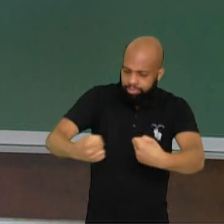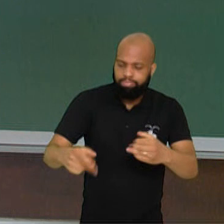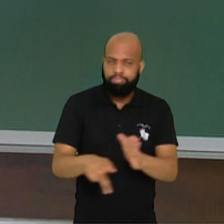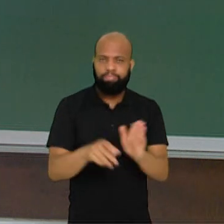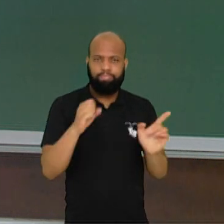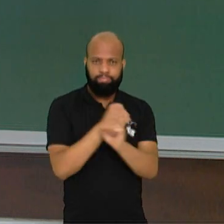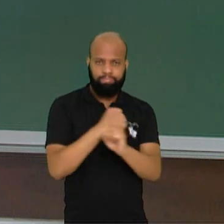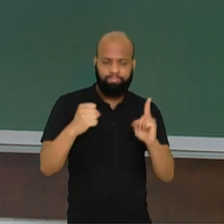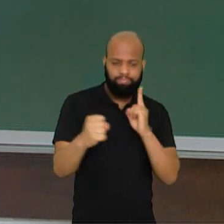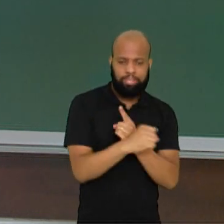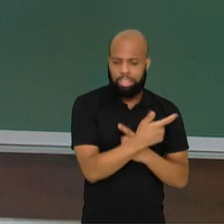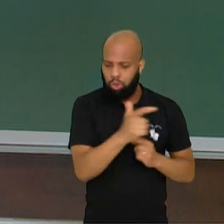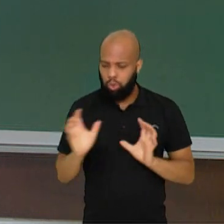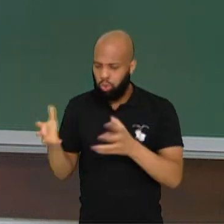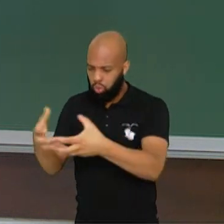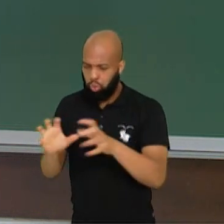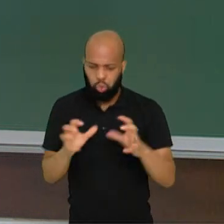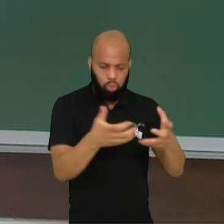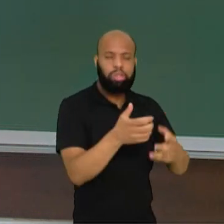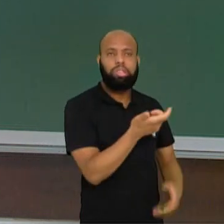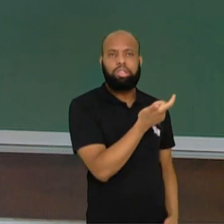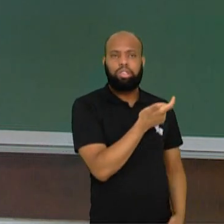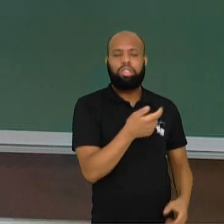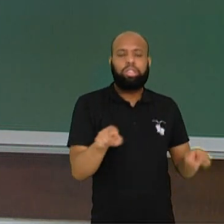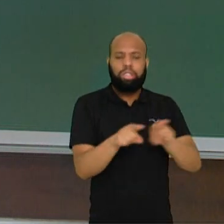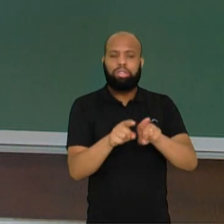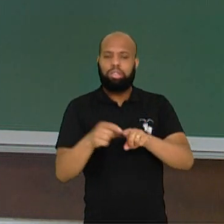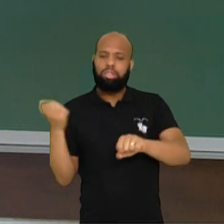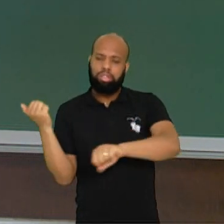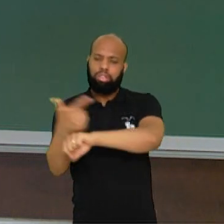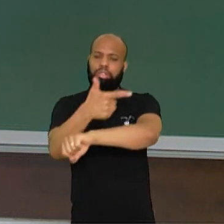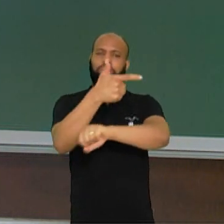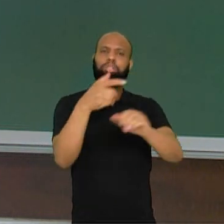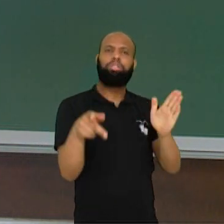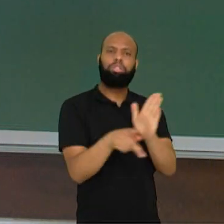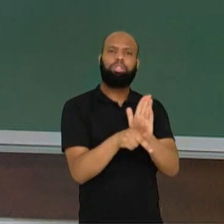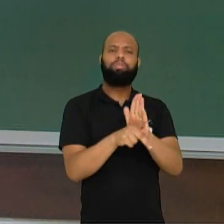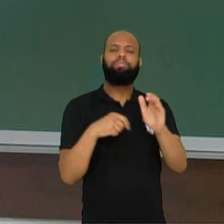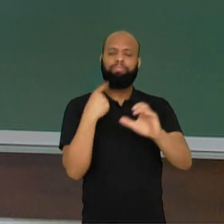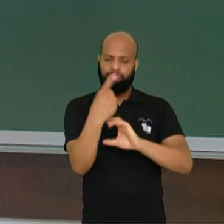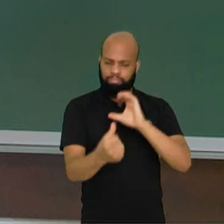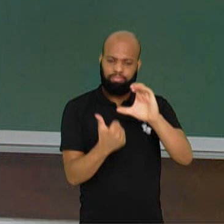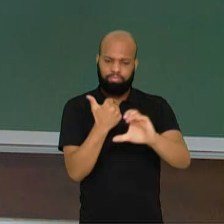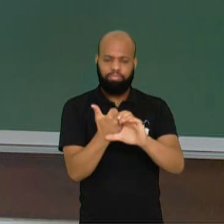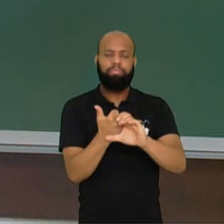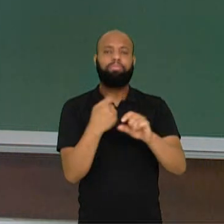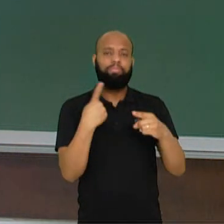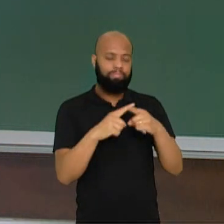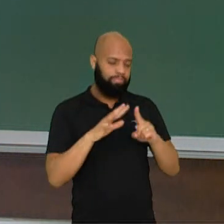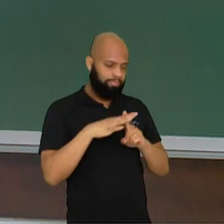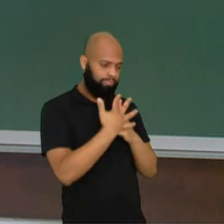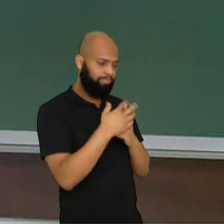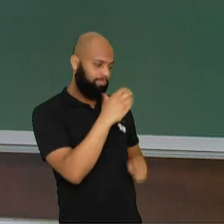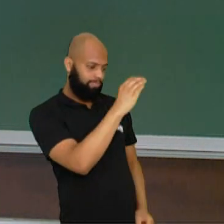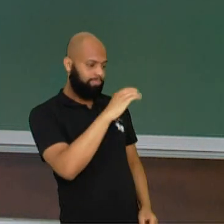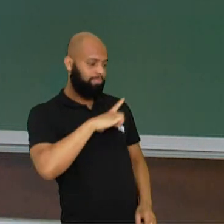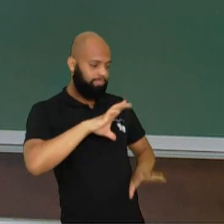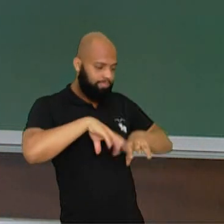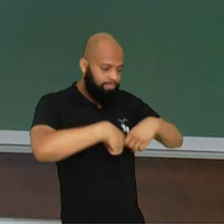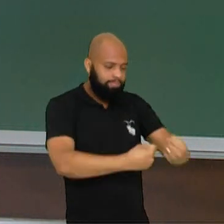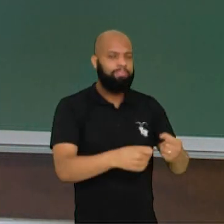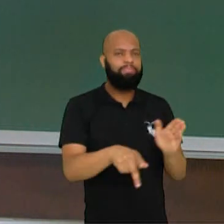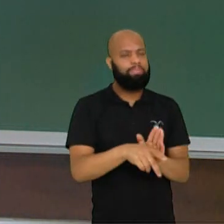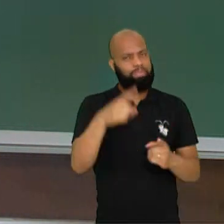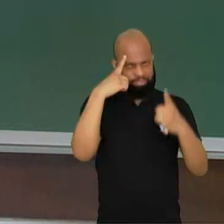uma sociedade sem classes e a superação do capitalismo. O socialismo científico defende